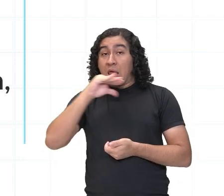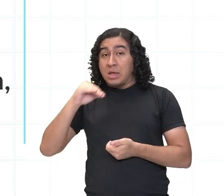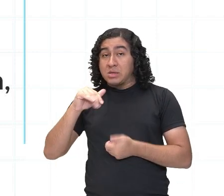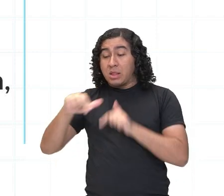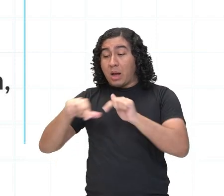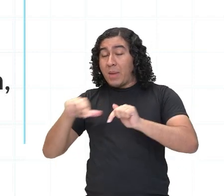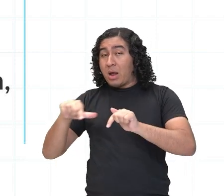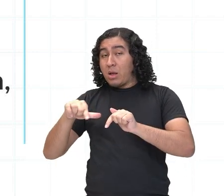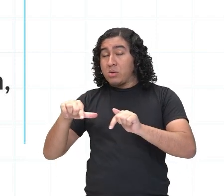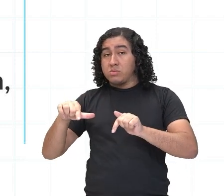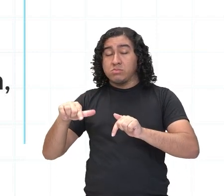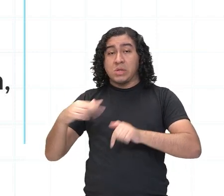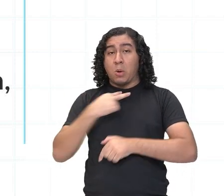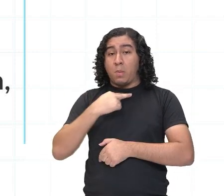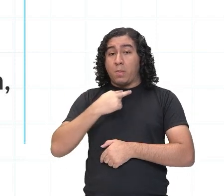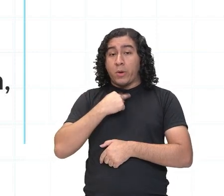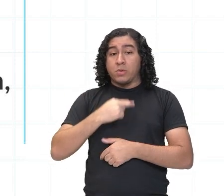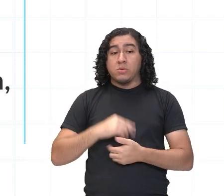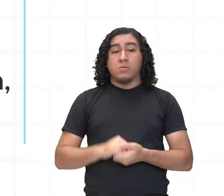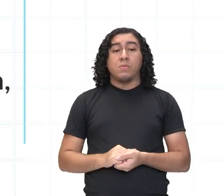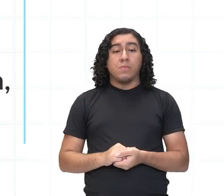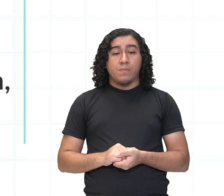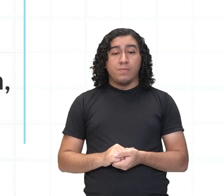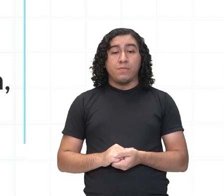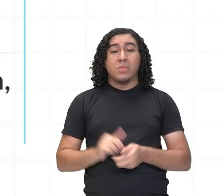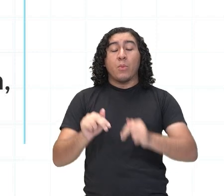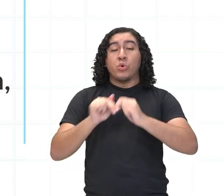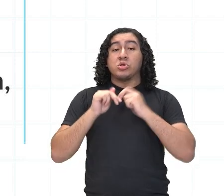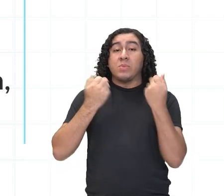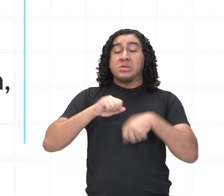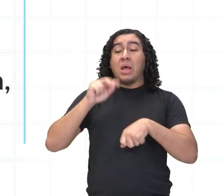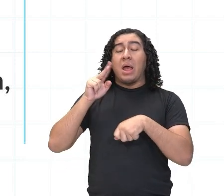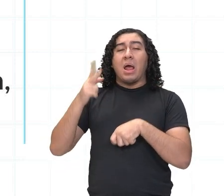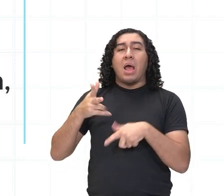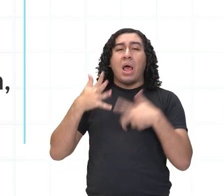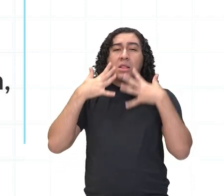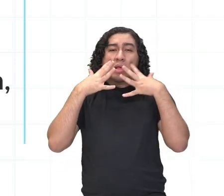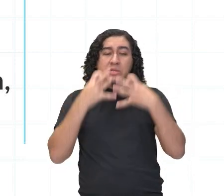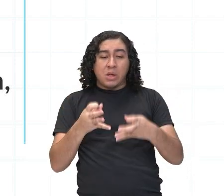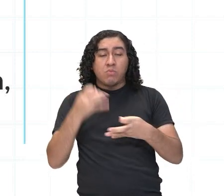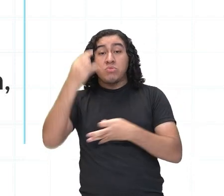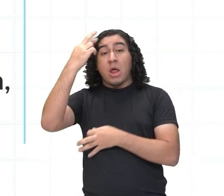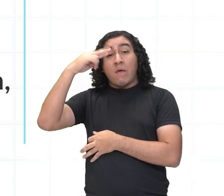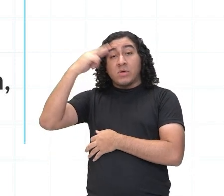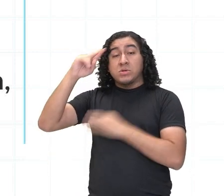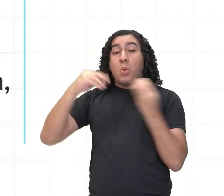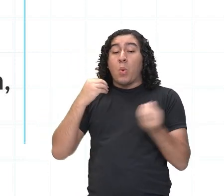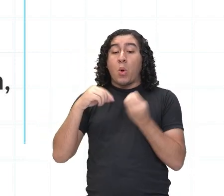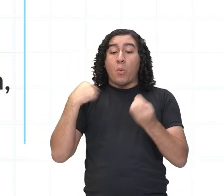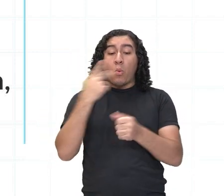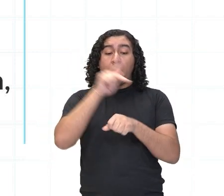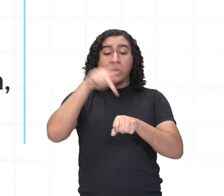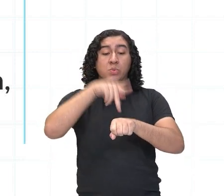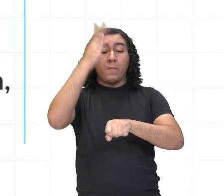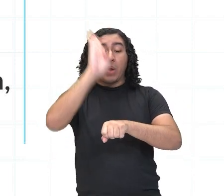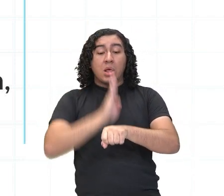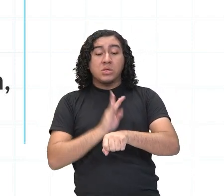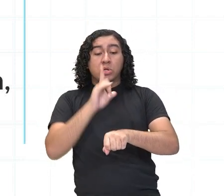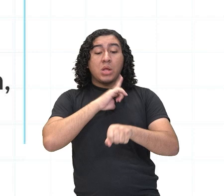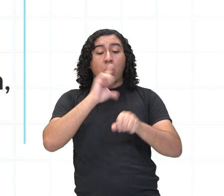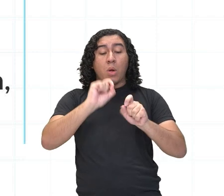De igual modo, cabe atenção e reflexão sobre como nosso país tem concordado com